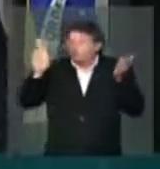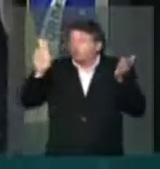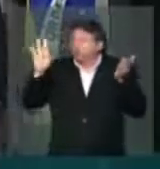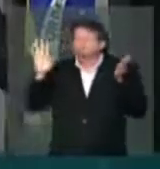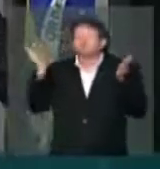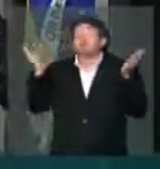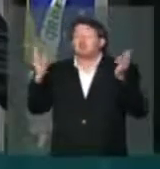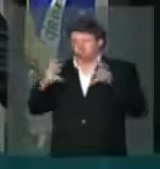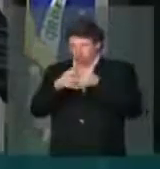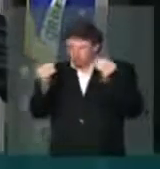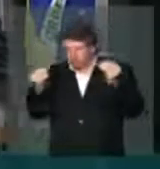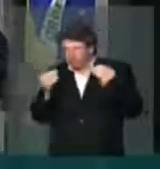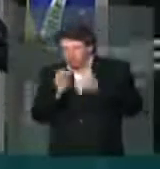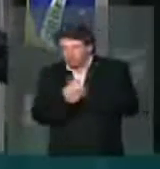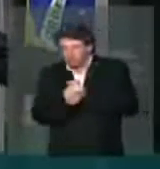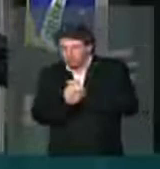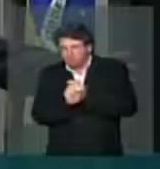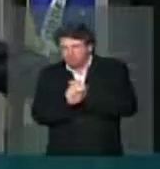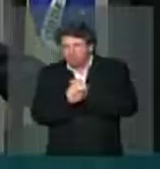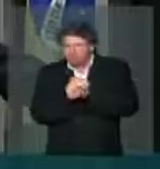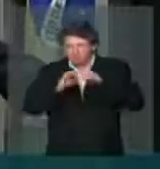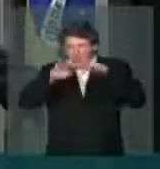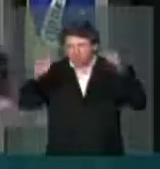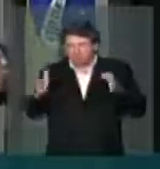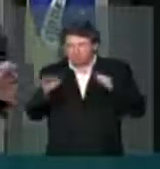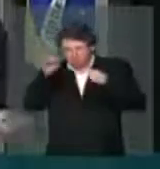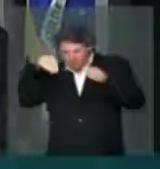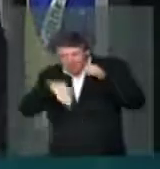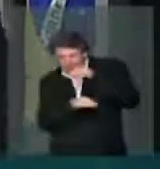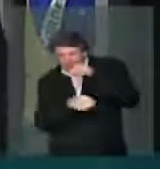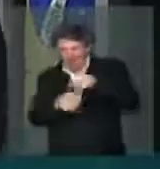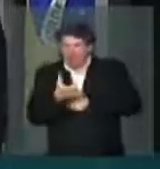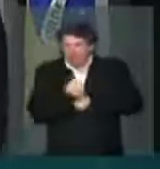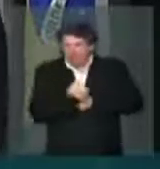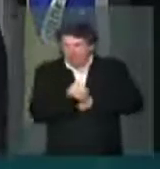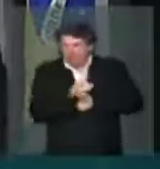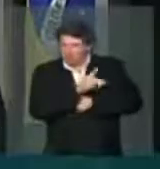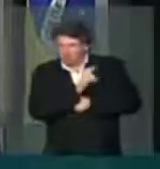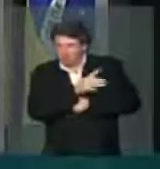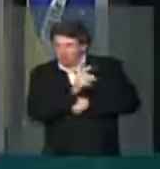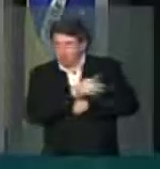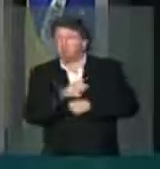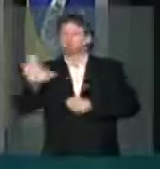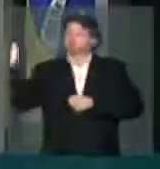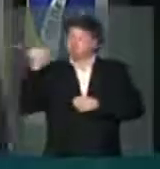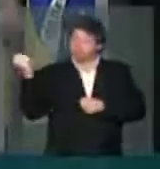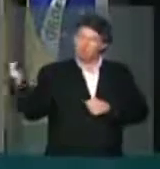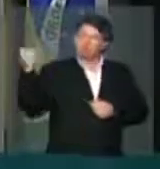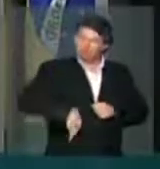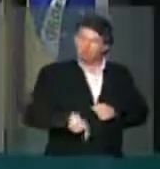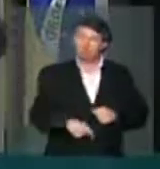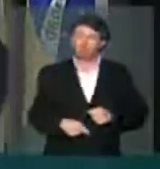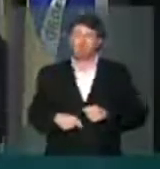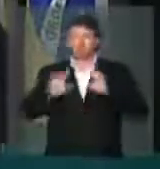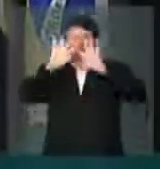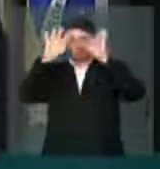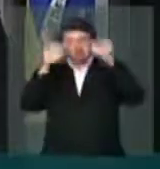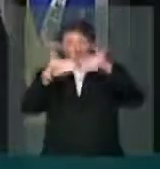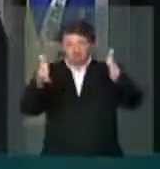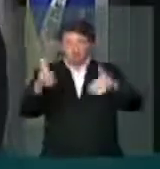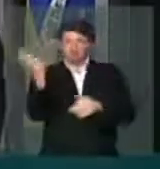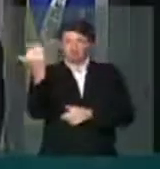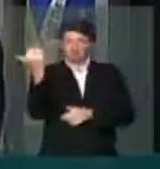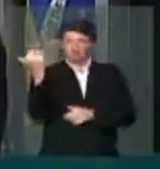vocês? Desapareceu? Está debaixo da mesa? Se acovardou? Busca a CUT aqui para dentro, está aberto aqui